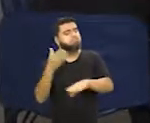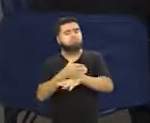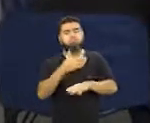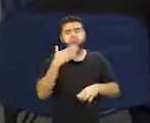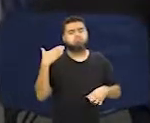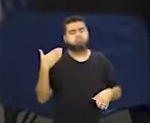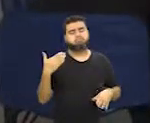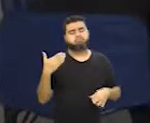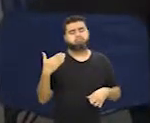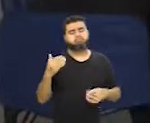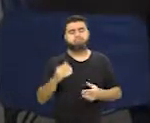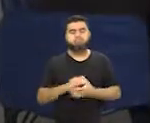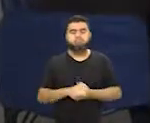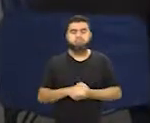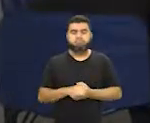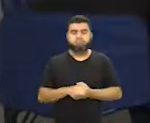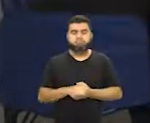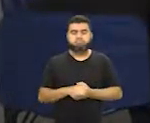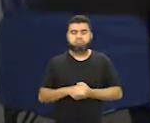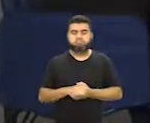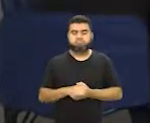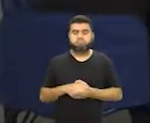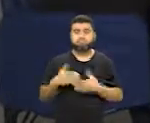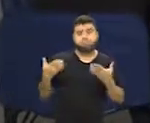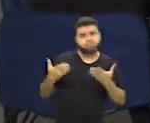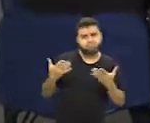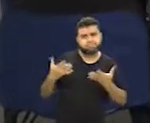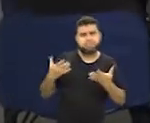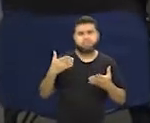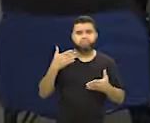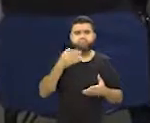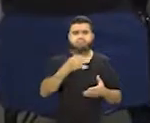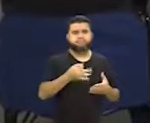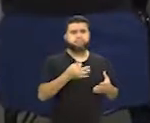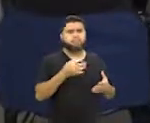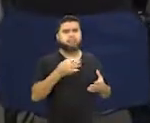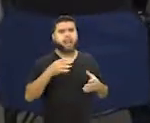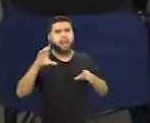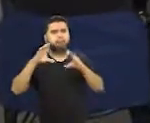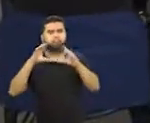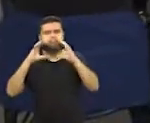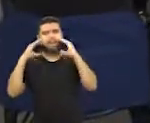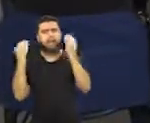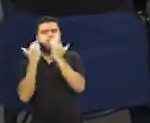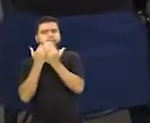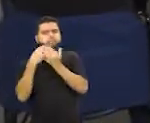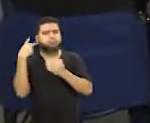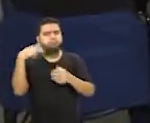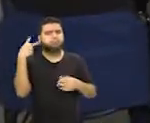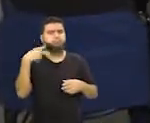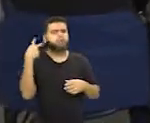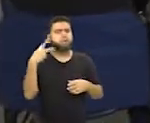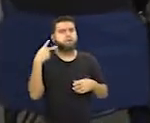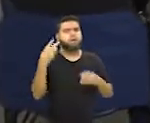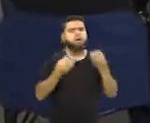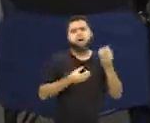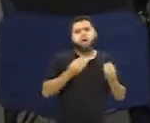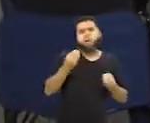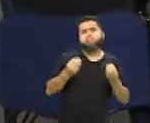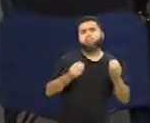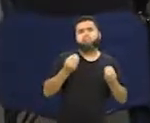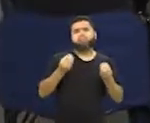deficiência. E nesse momento, você, qual o movimento que já está tendo aí da Câmara, do